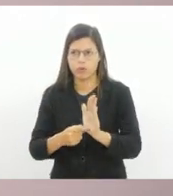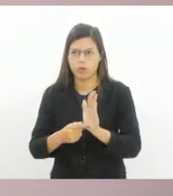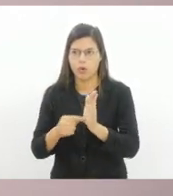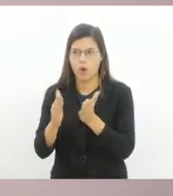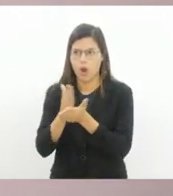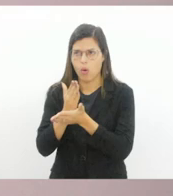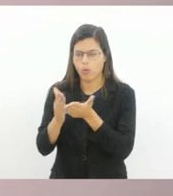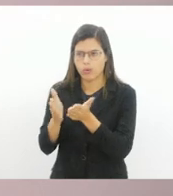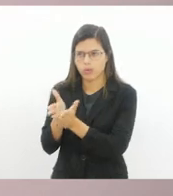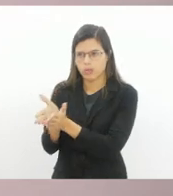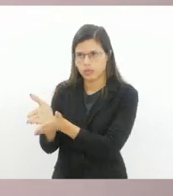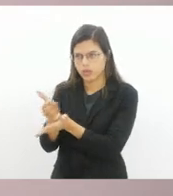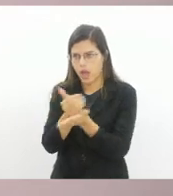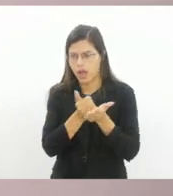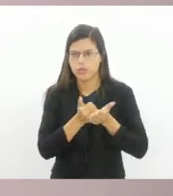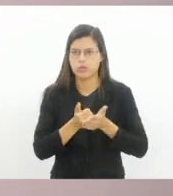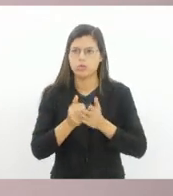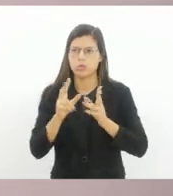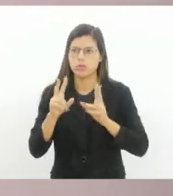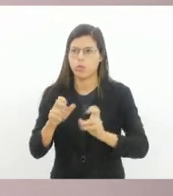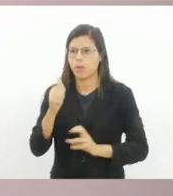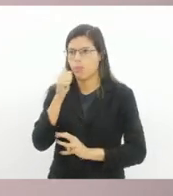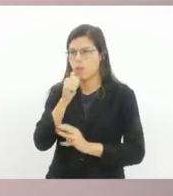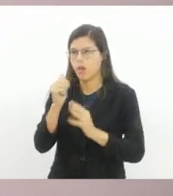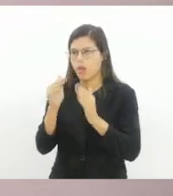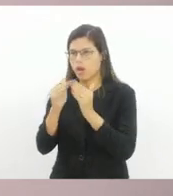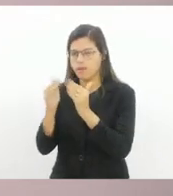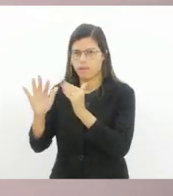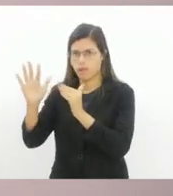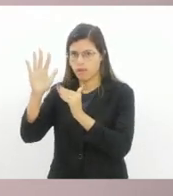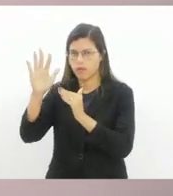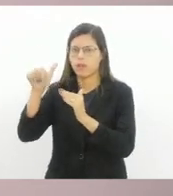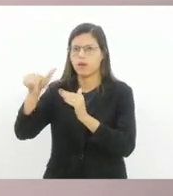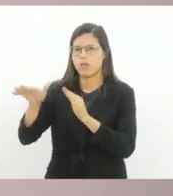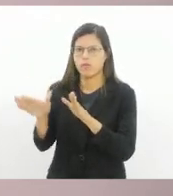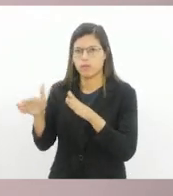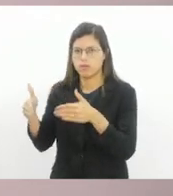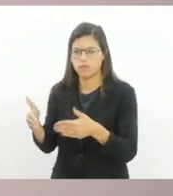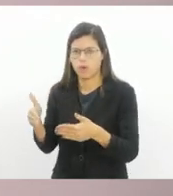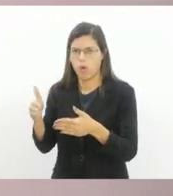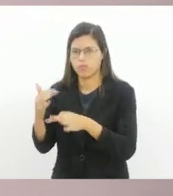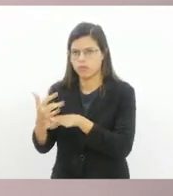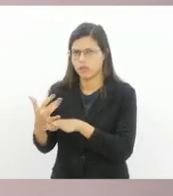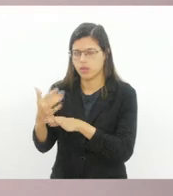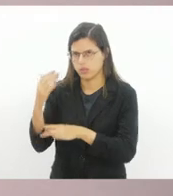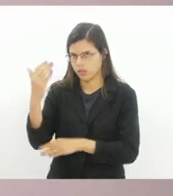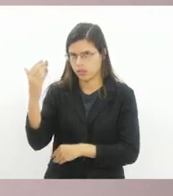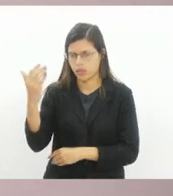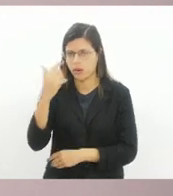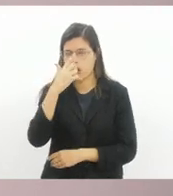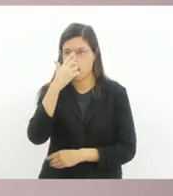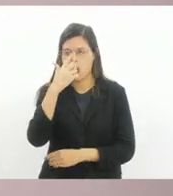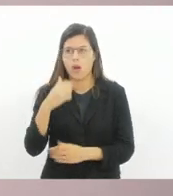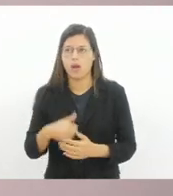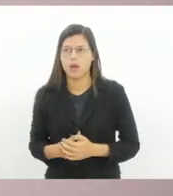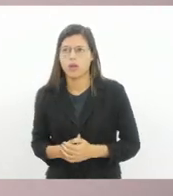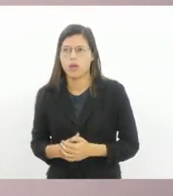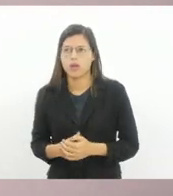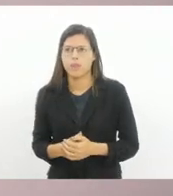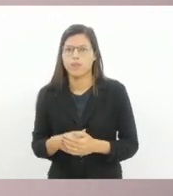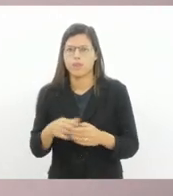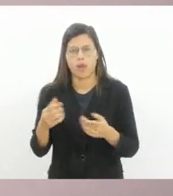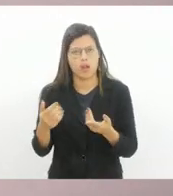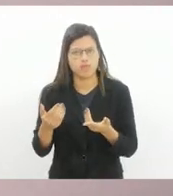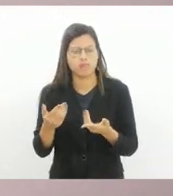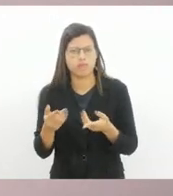alguns dados sobre mulheres em favelas e, especificamente, em Niterói. E dizer que, apesar, né, da companheira do ISP,